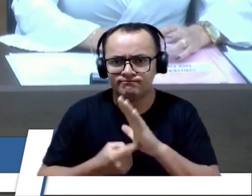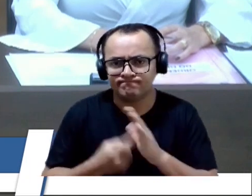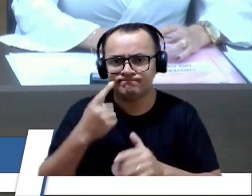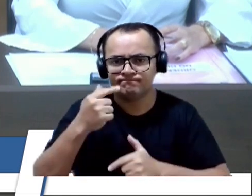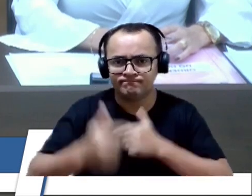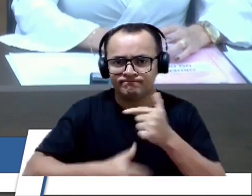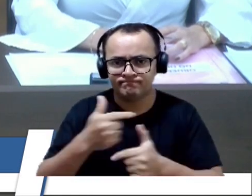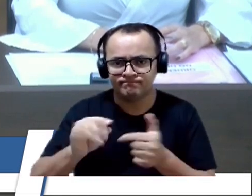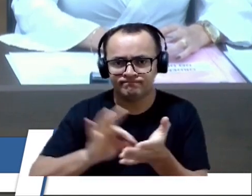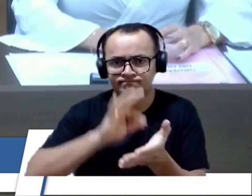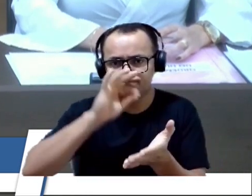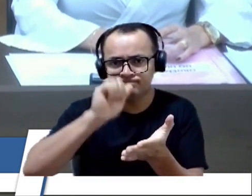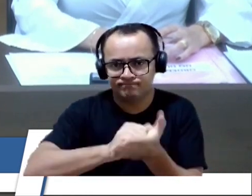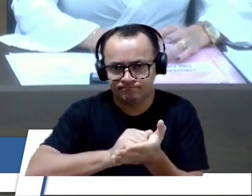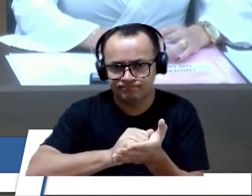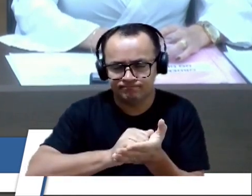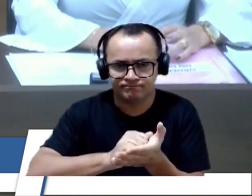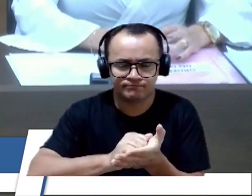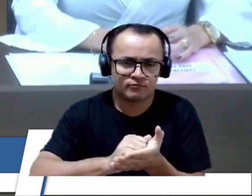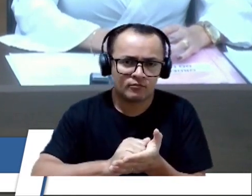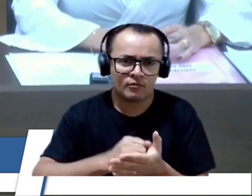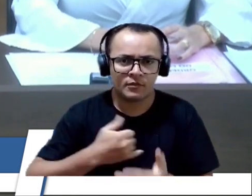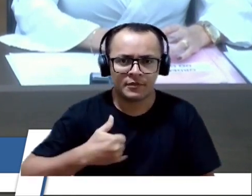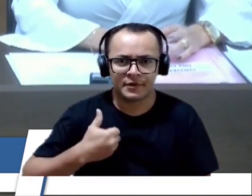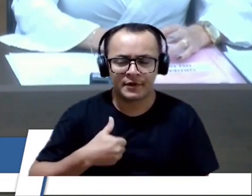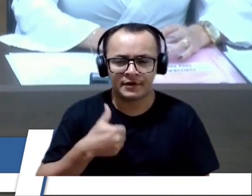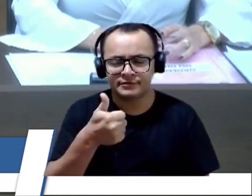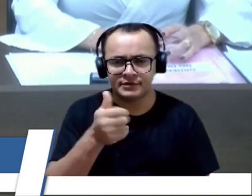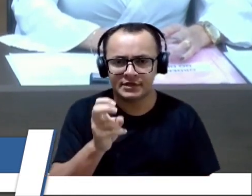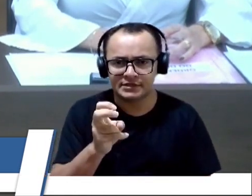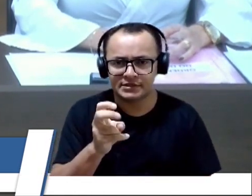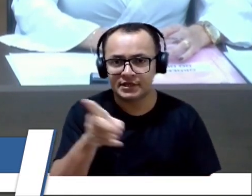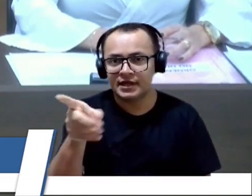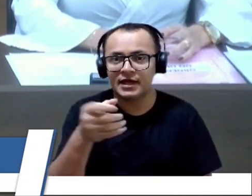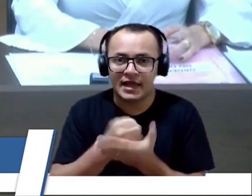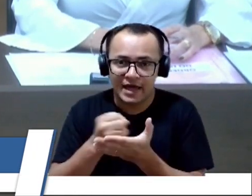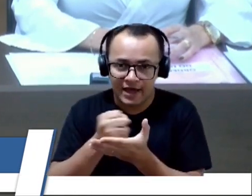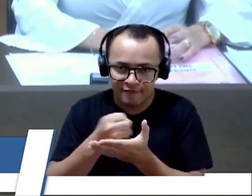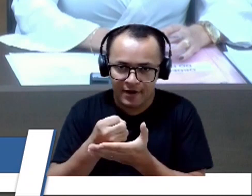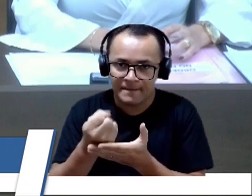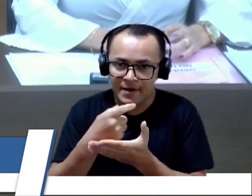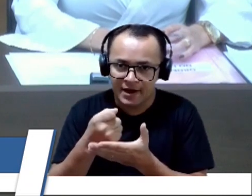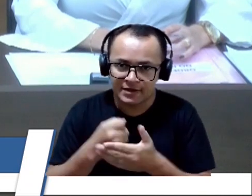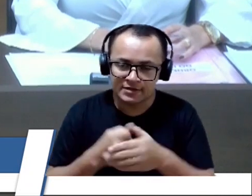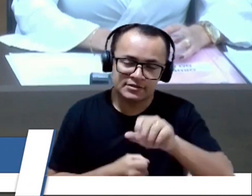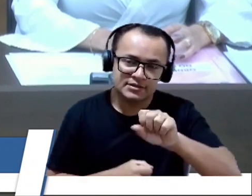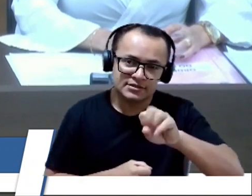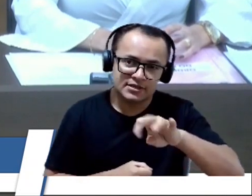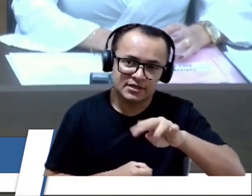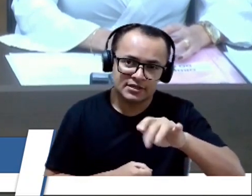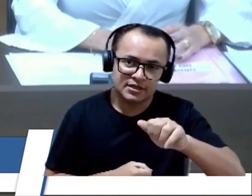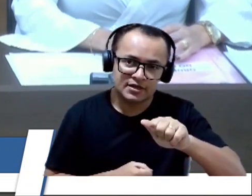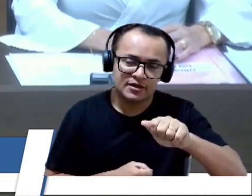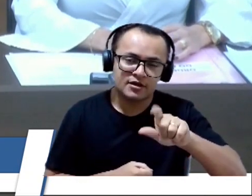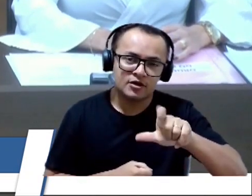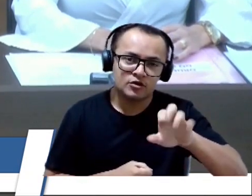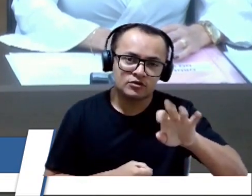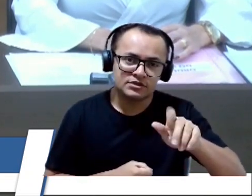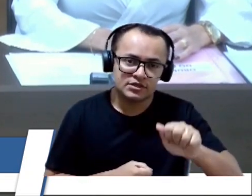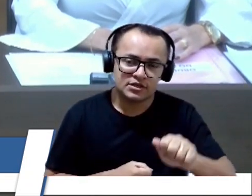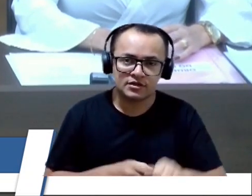em carteira aos 15 anos, na farmácia Santa Luzia, do então dono Gildo Marques